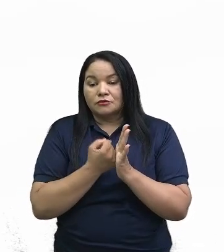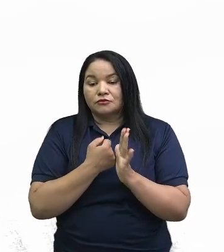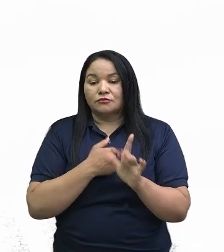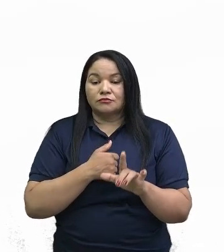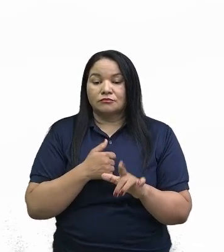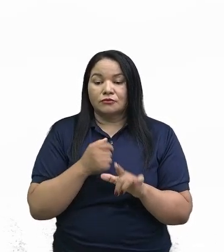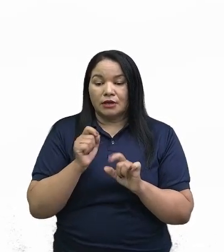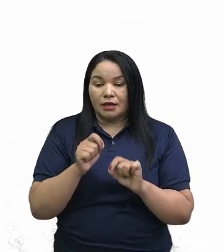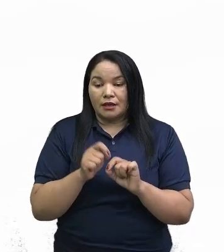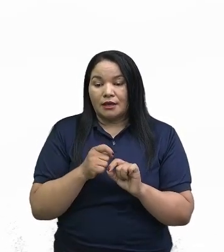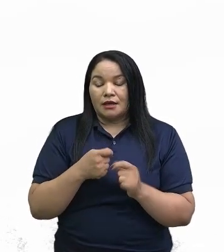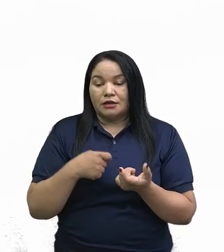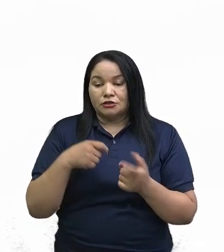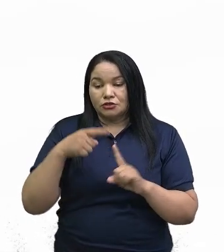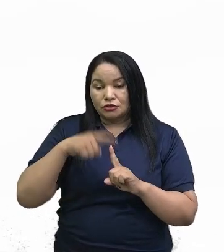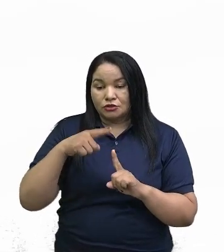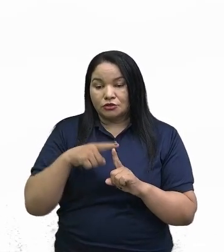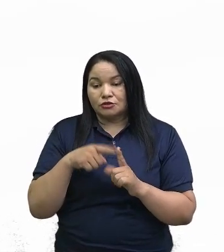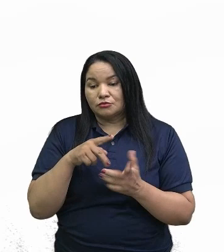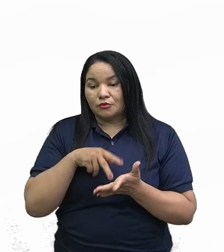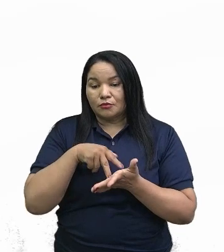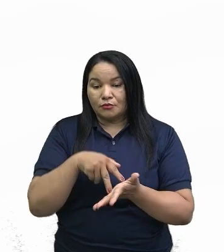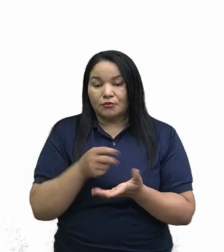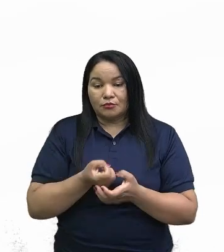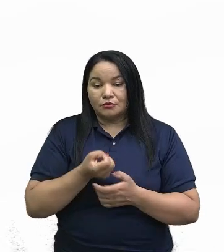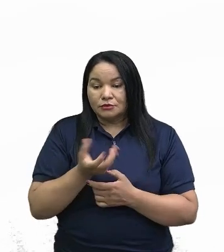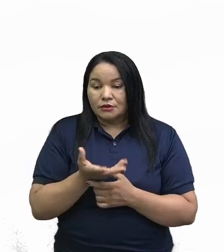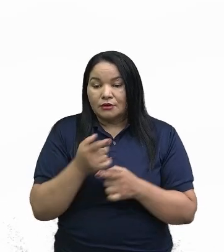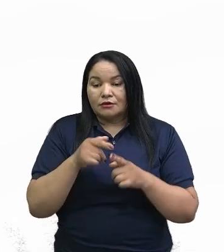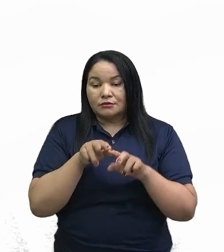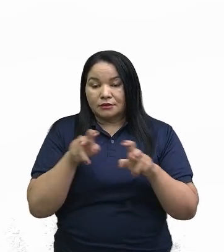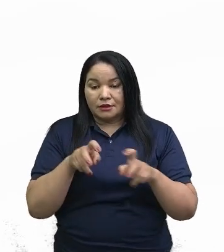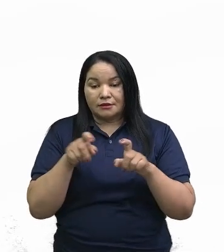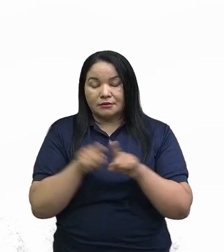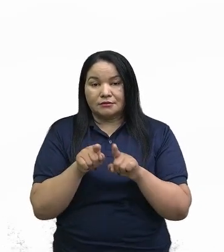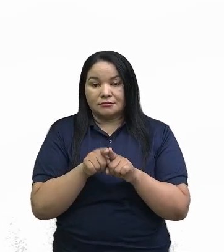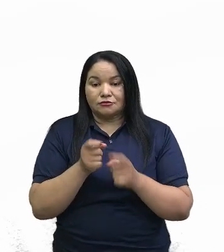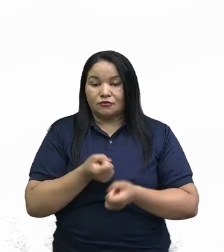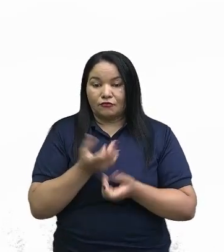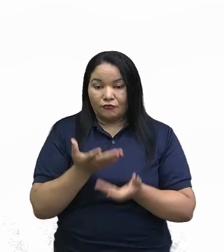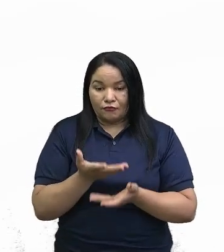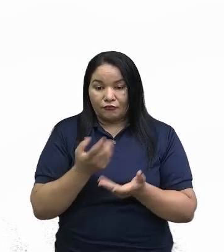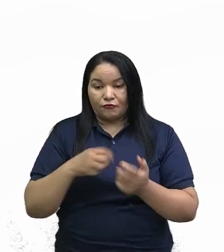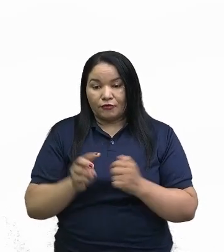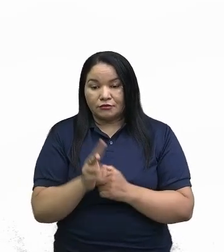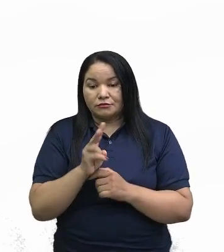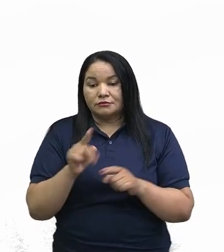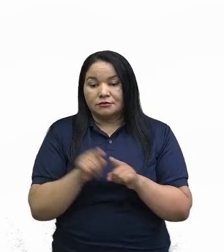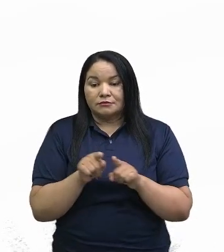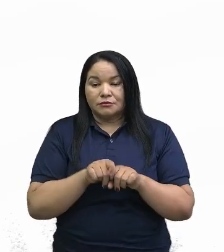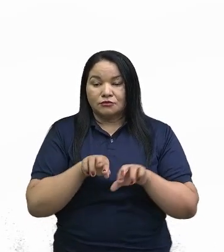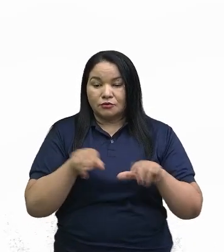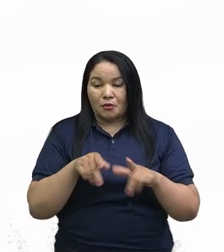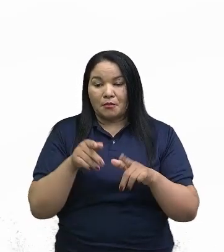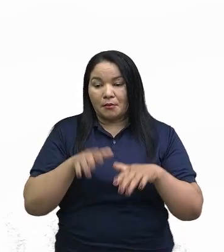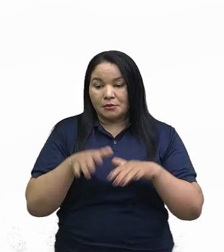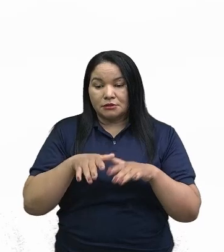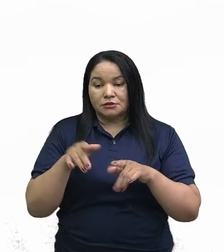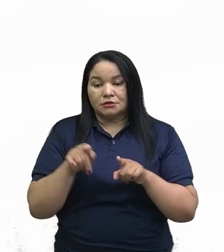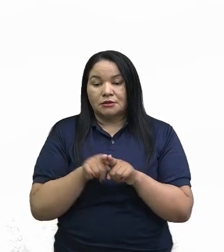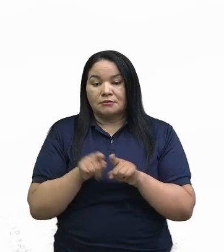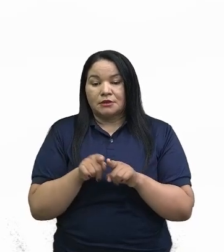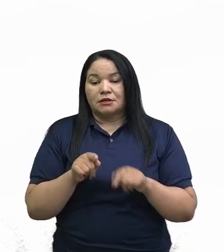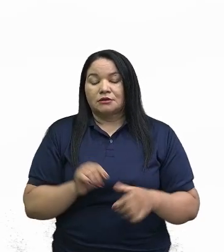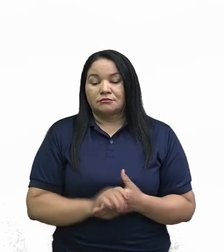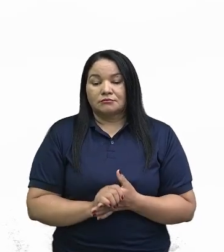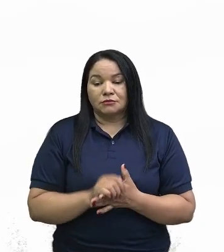o posicionamento do enunciador em relação ao tema que expressa valores, epistêmico de probabilidade,